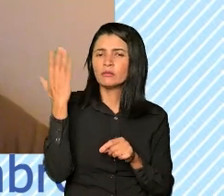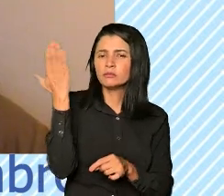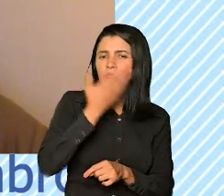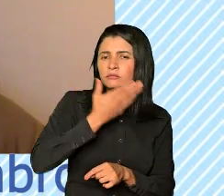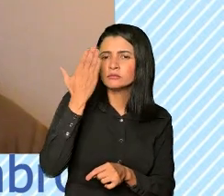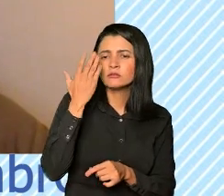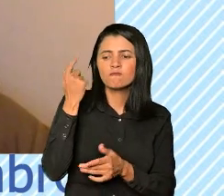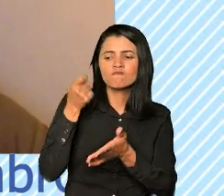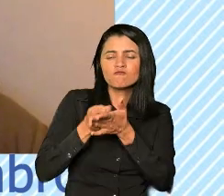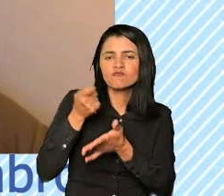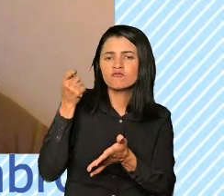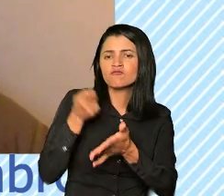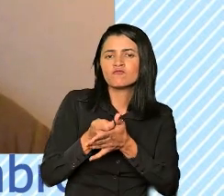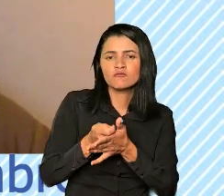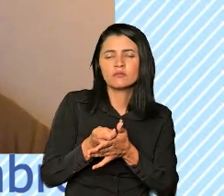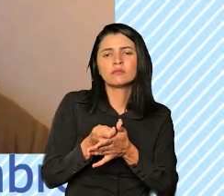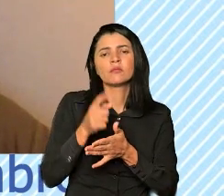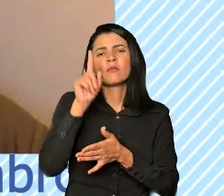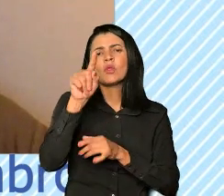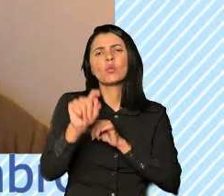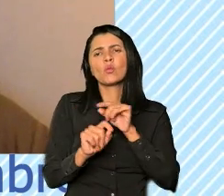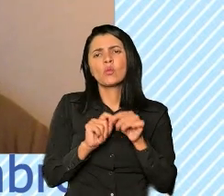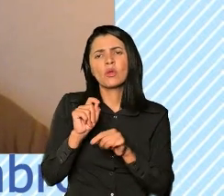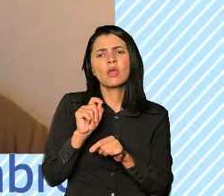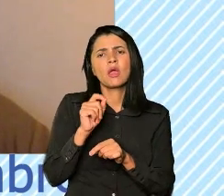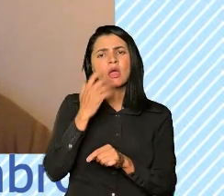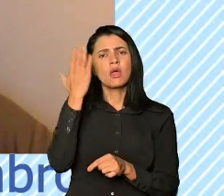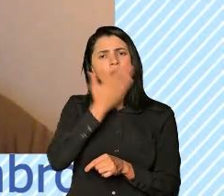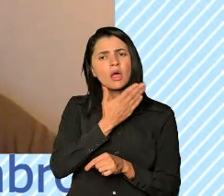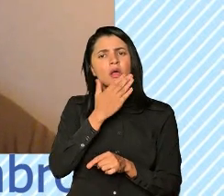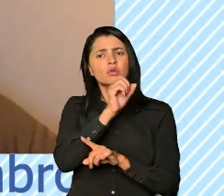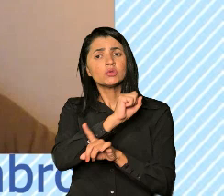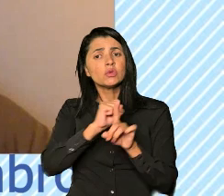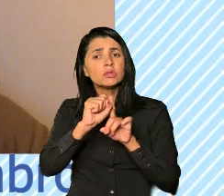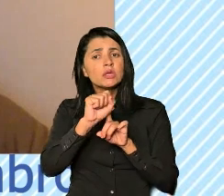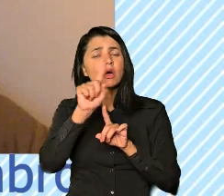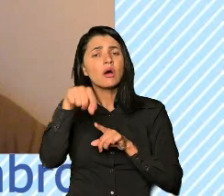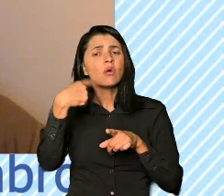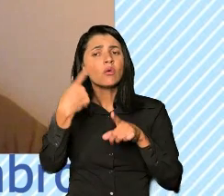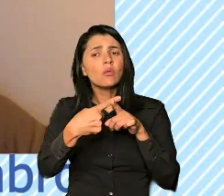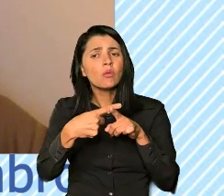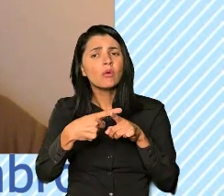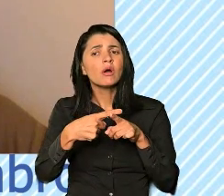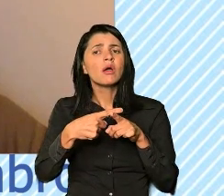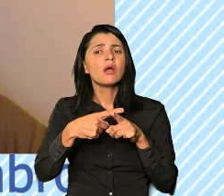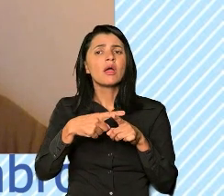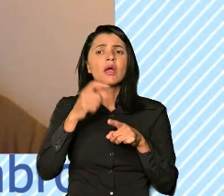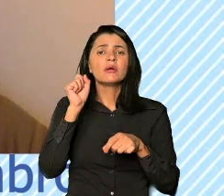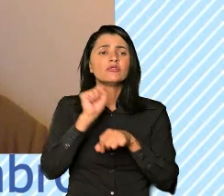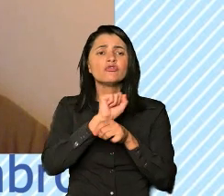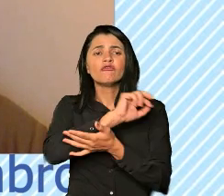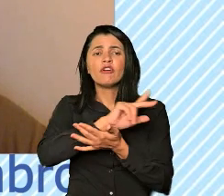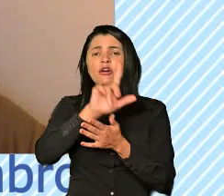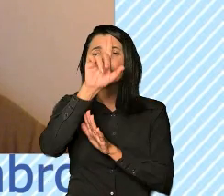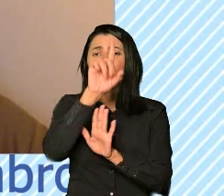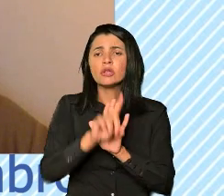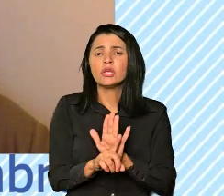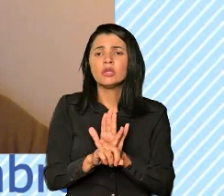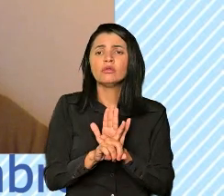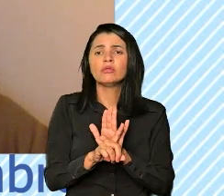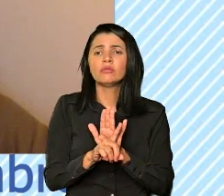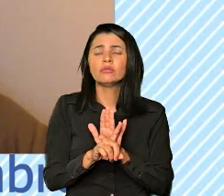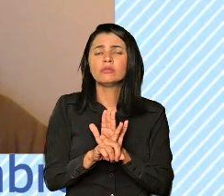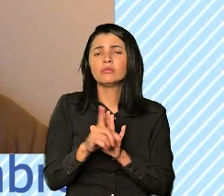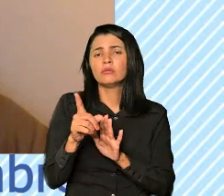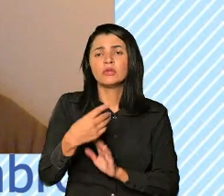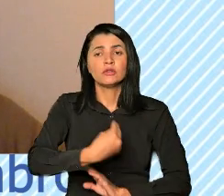invisibilidade forçada. Isto é, a invisibilidade social, ela resulta numa renúncia de direitos, né?